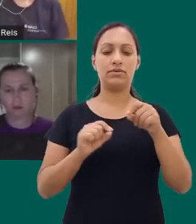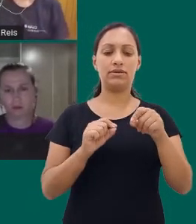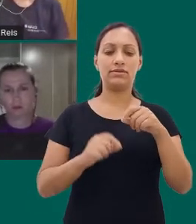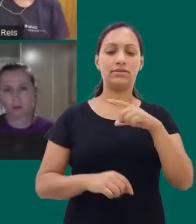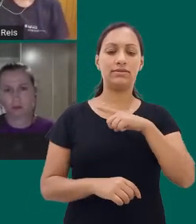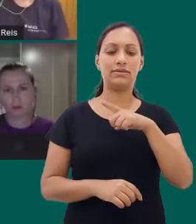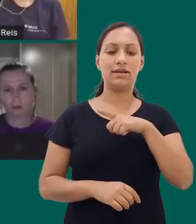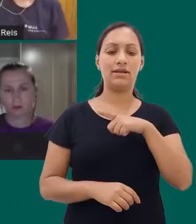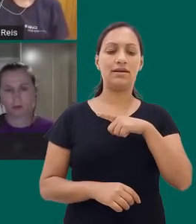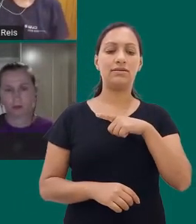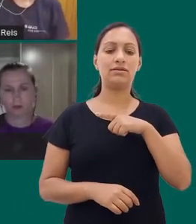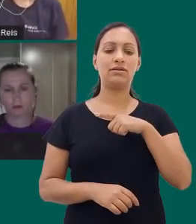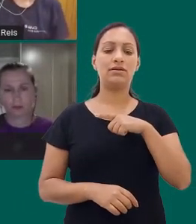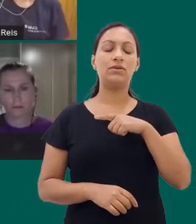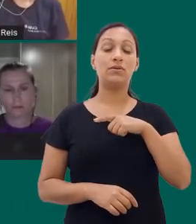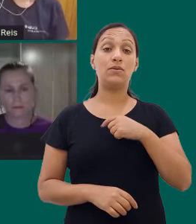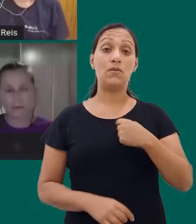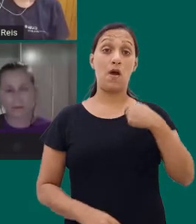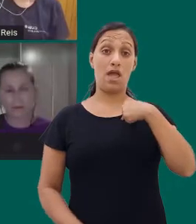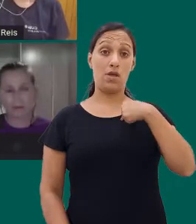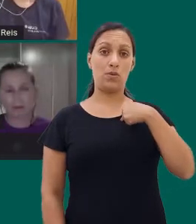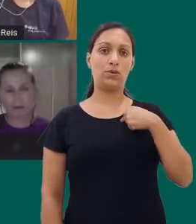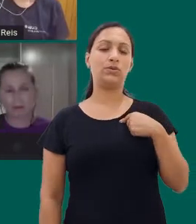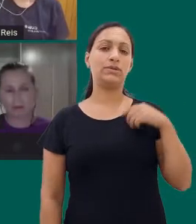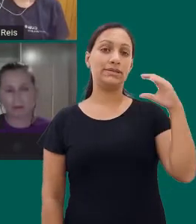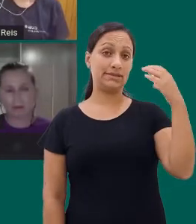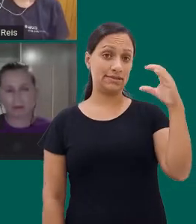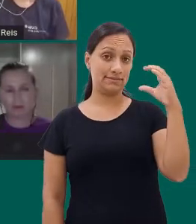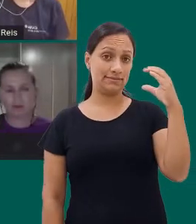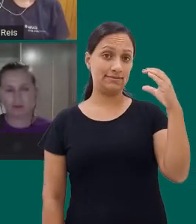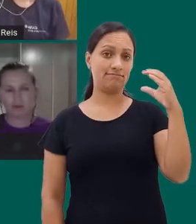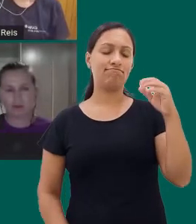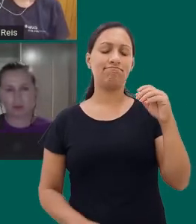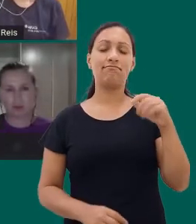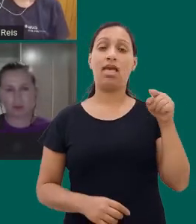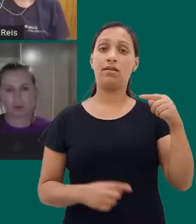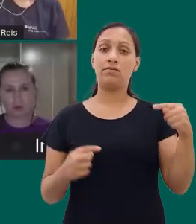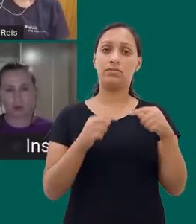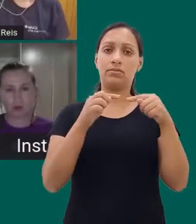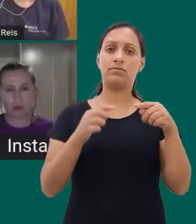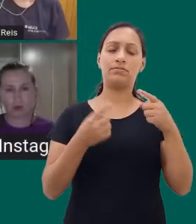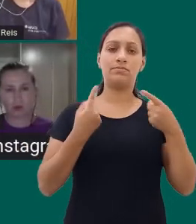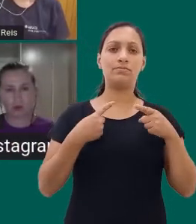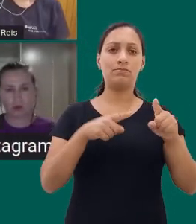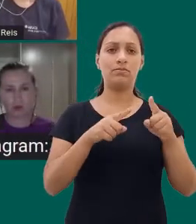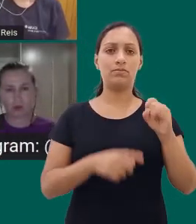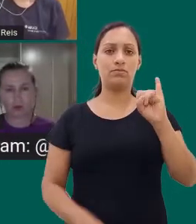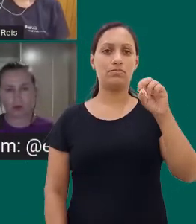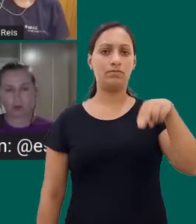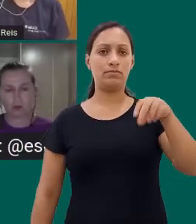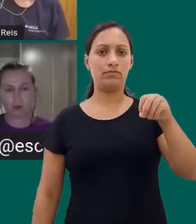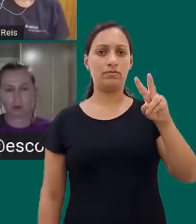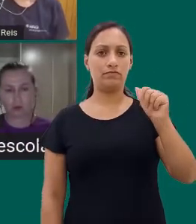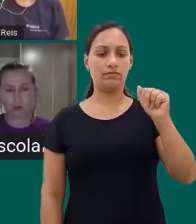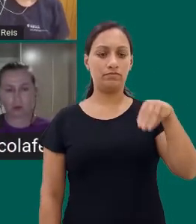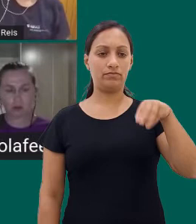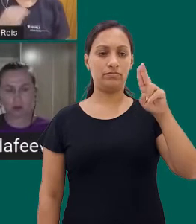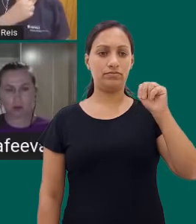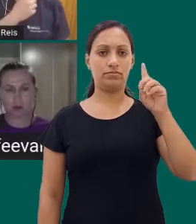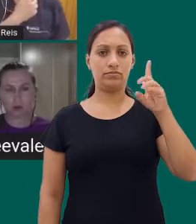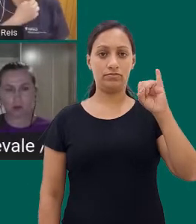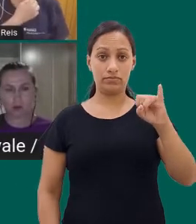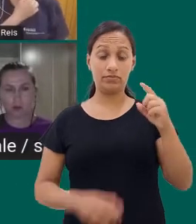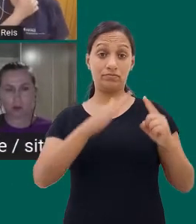se chama Eu Cientista, ele vai culminar nesse desafio Inova Mundi FIP, tá? Que é a Feira